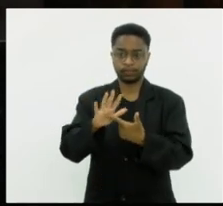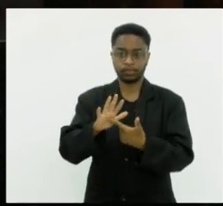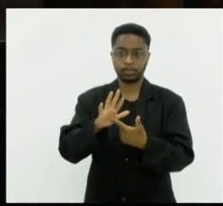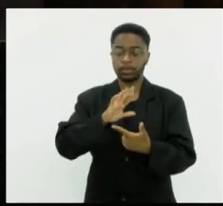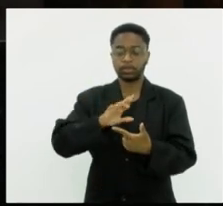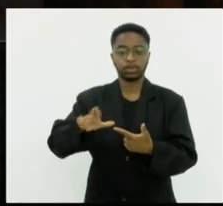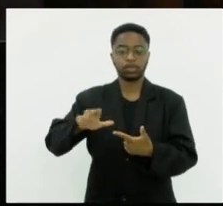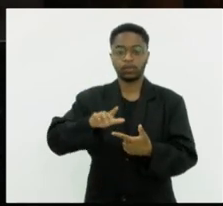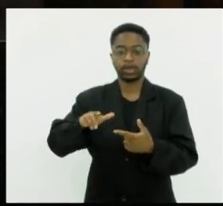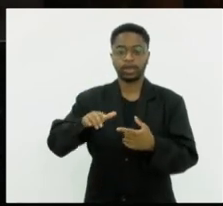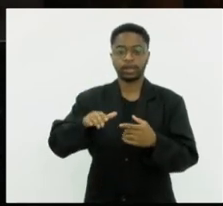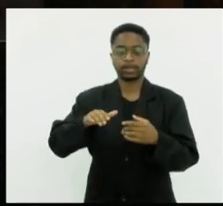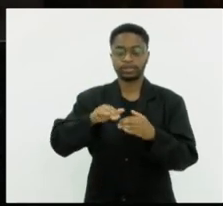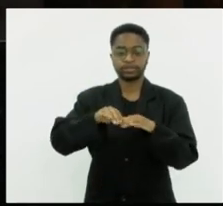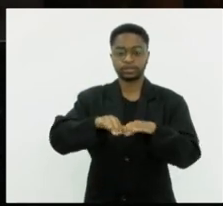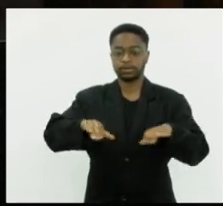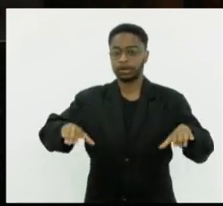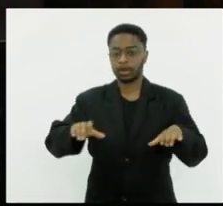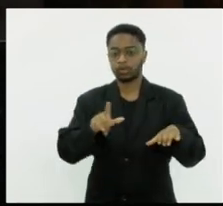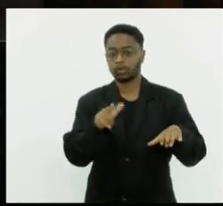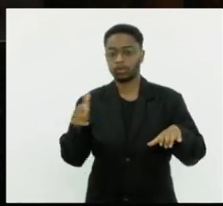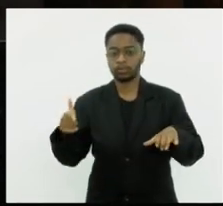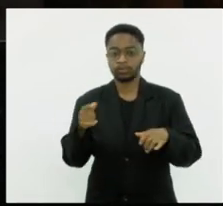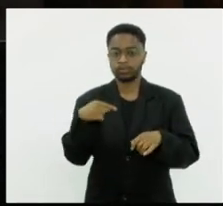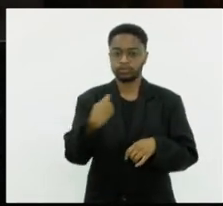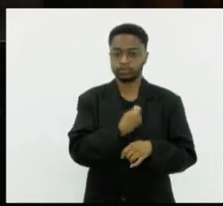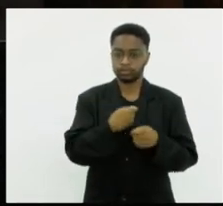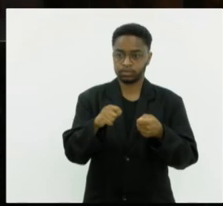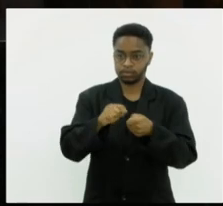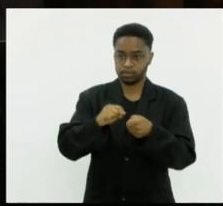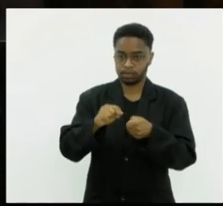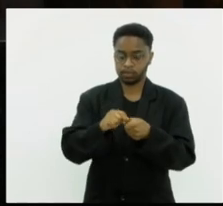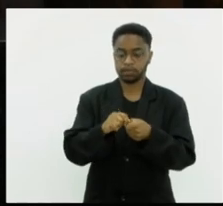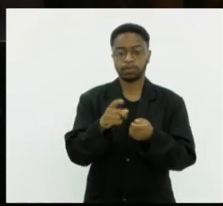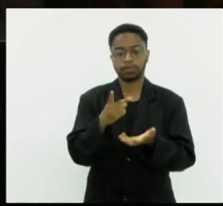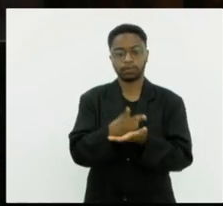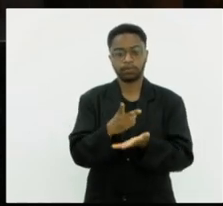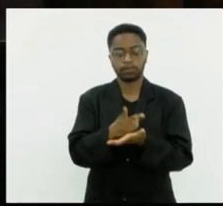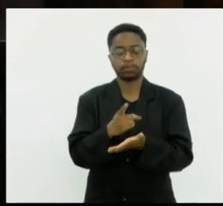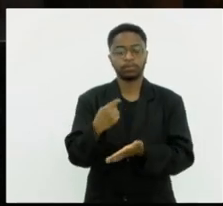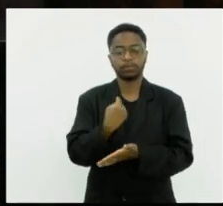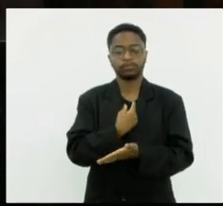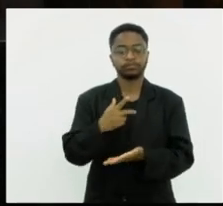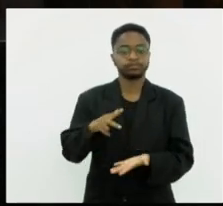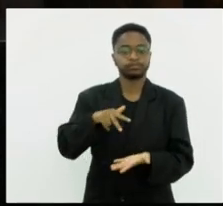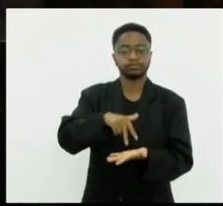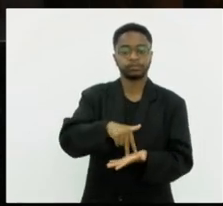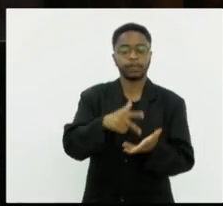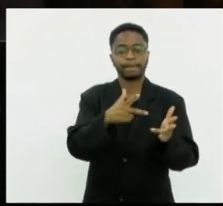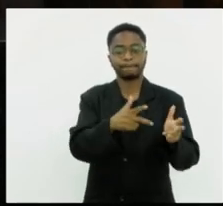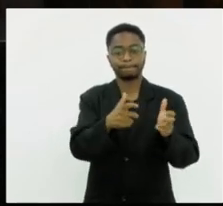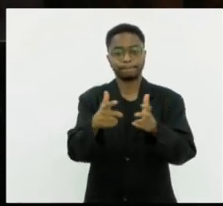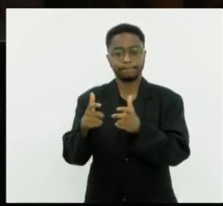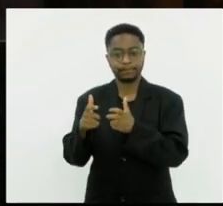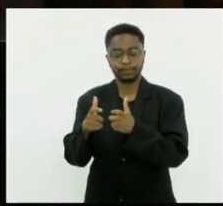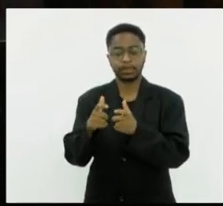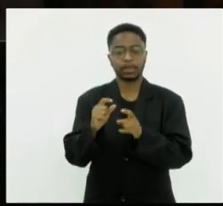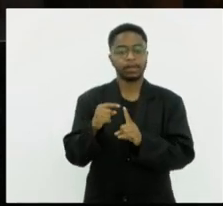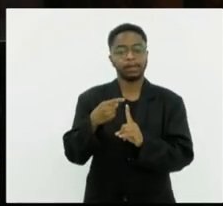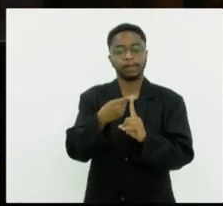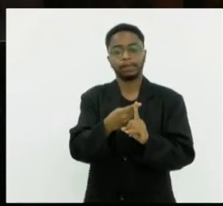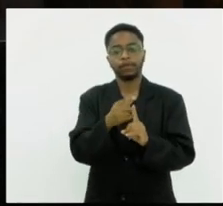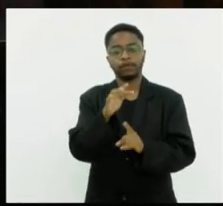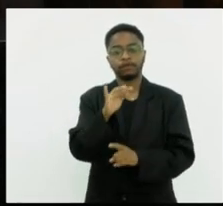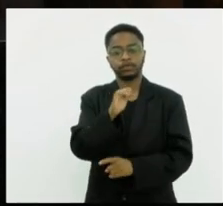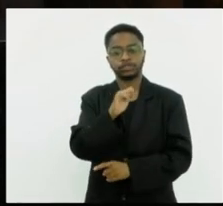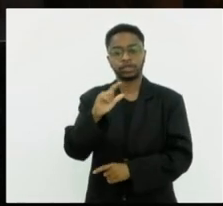de todos os destaques que temos feito a cada momento que a gente vê aqui os benefícios fiscais dados